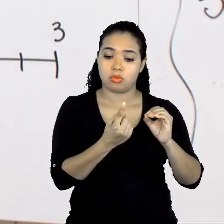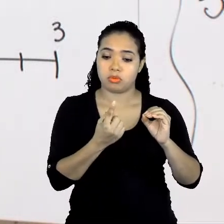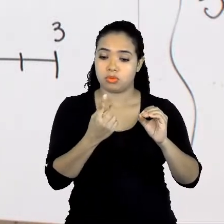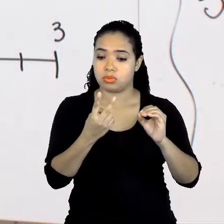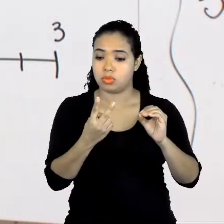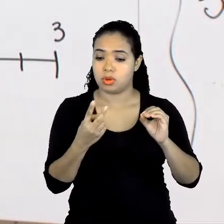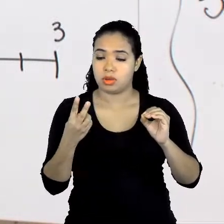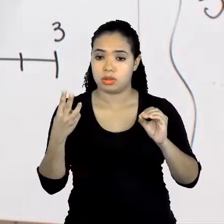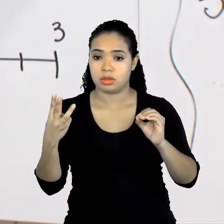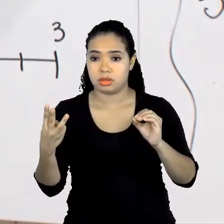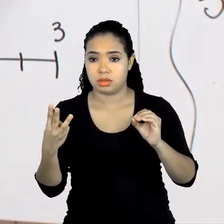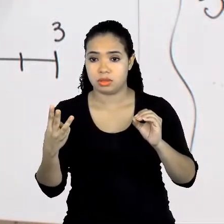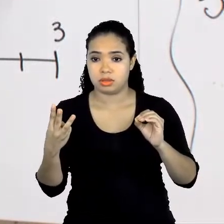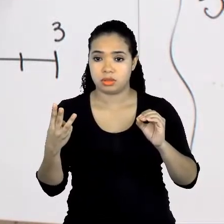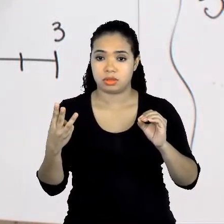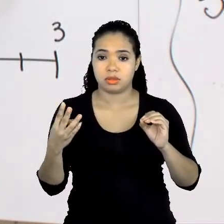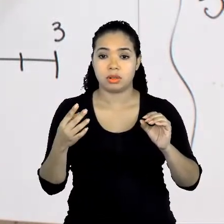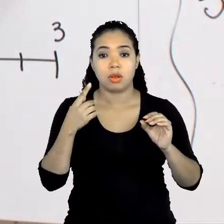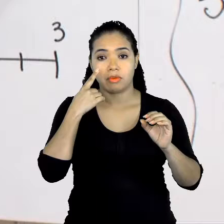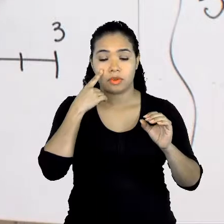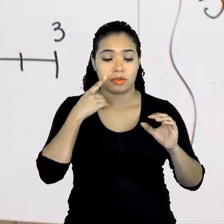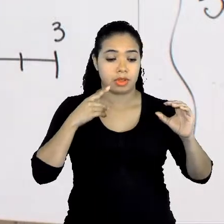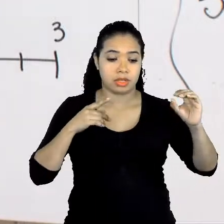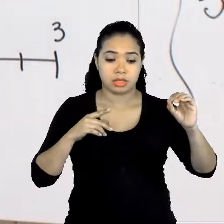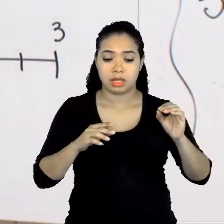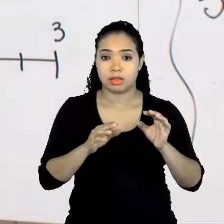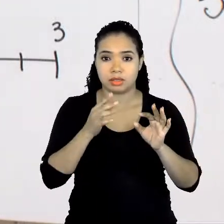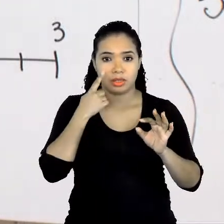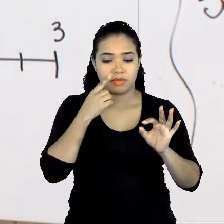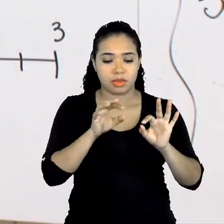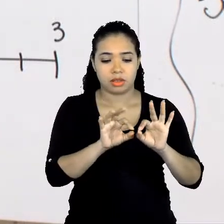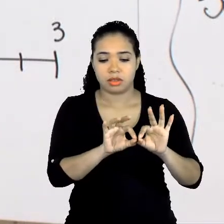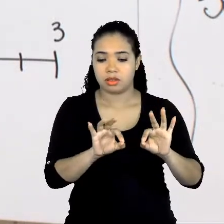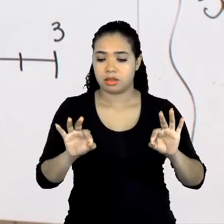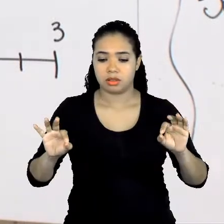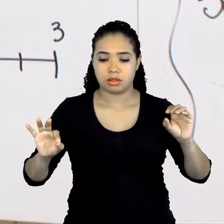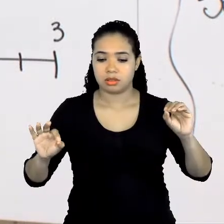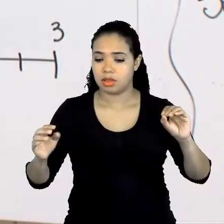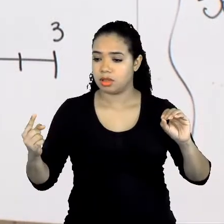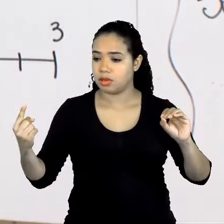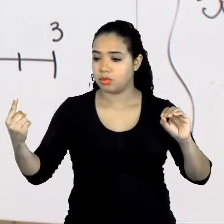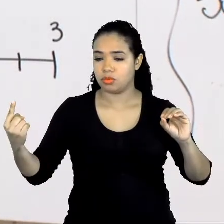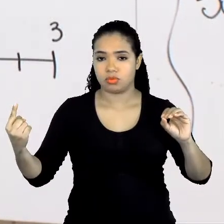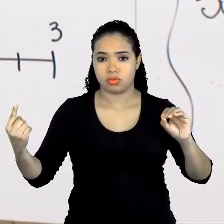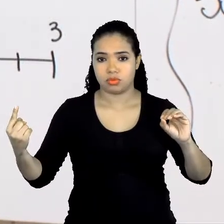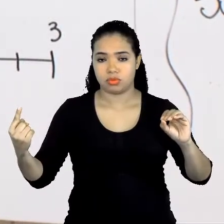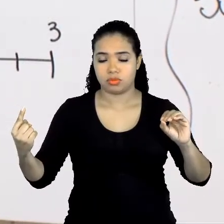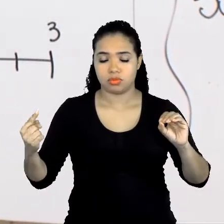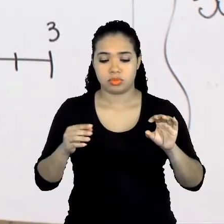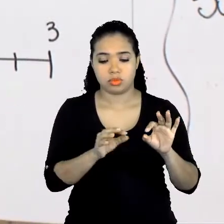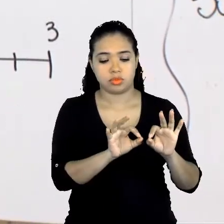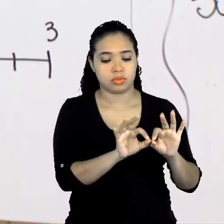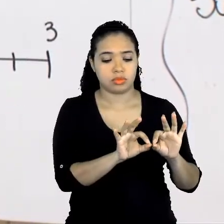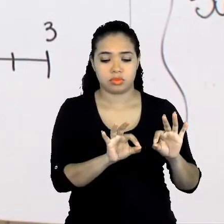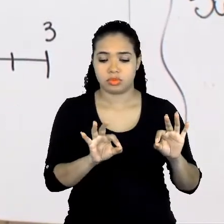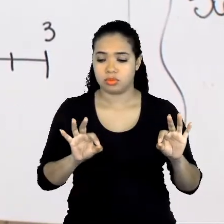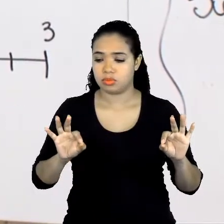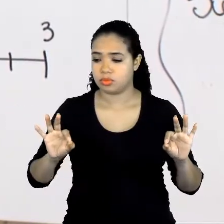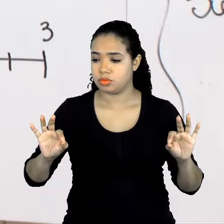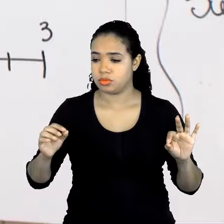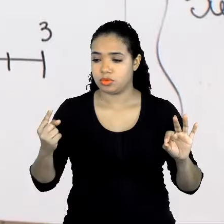entre 0 e 1. E eu dividi em 10 partes. 1,